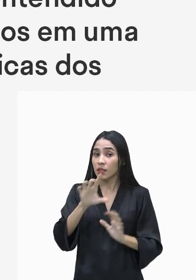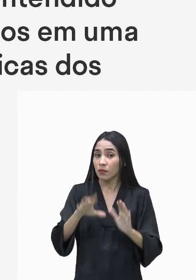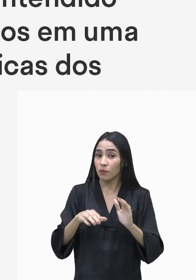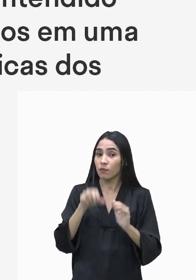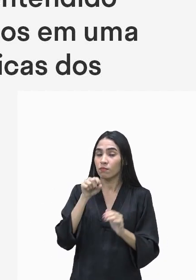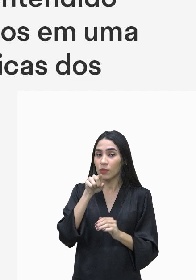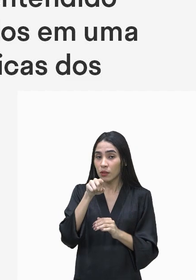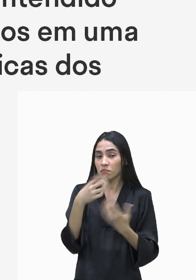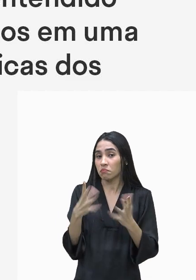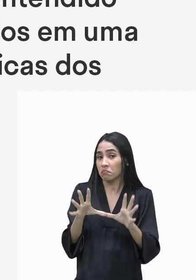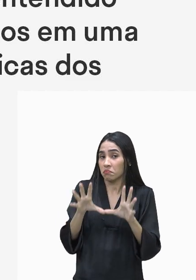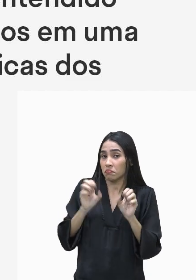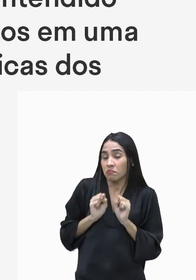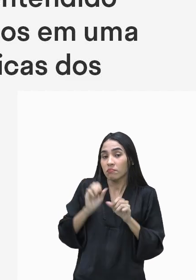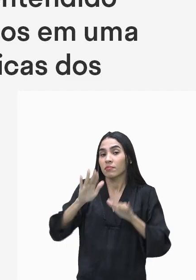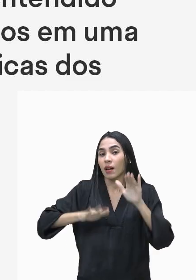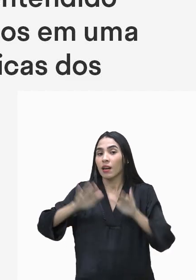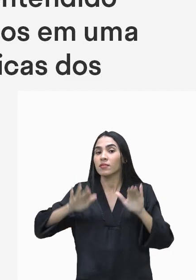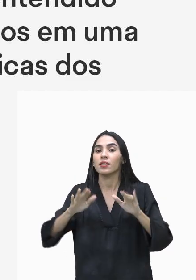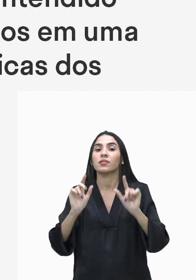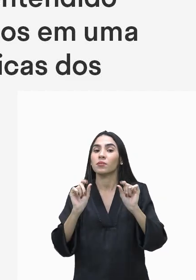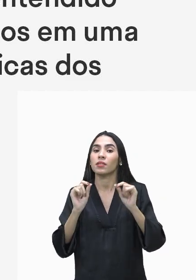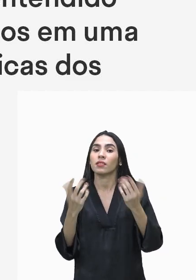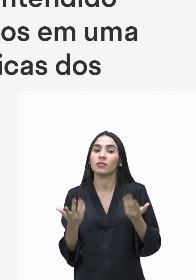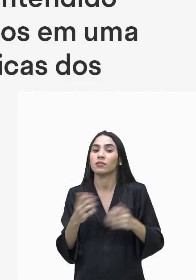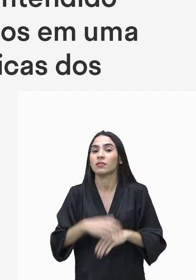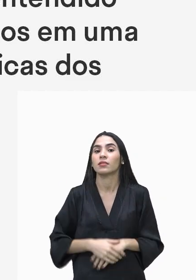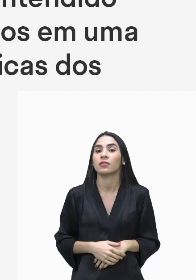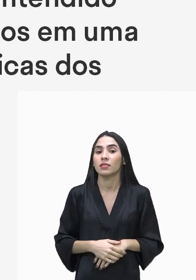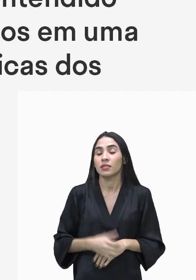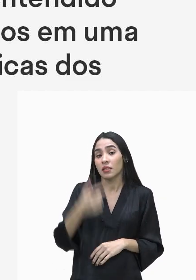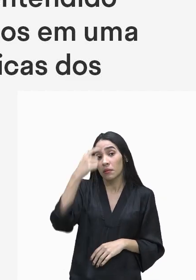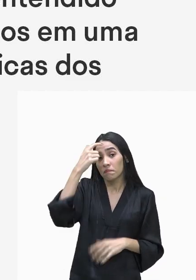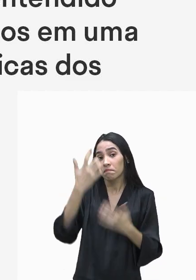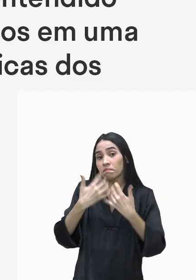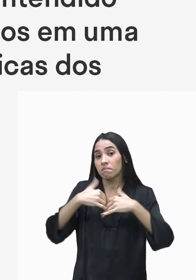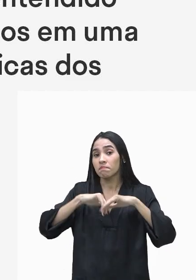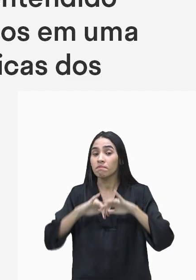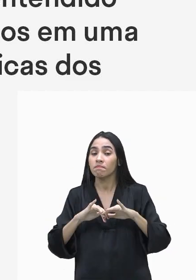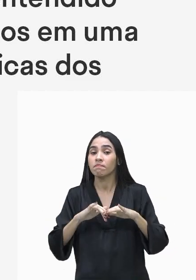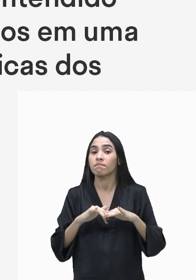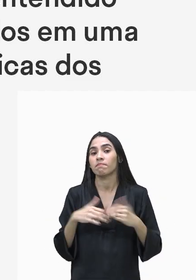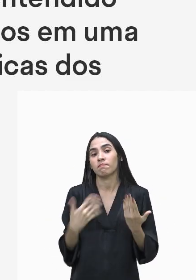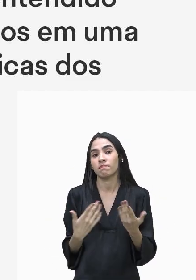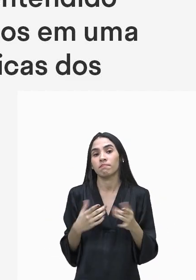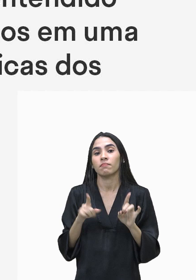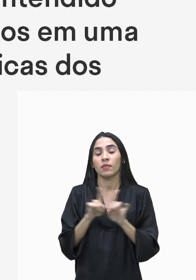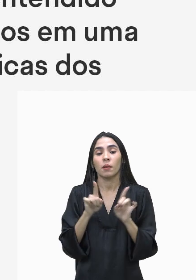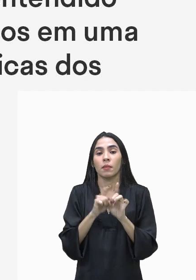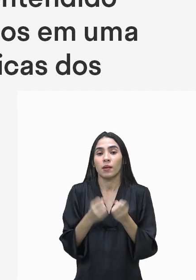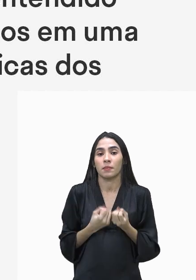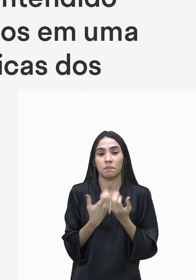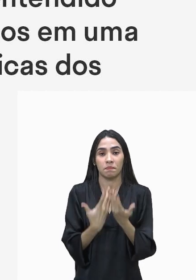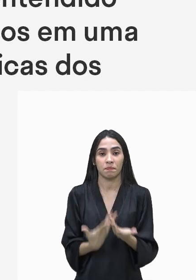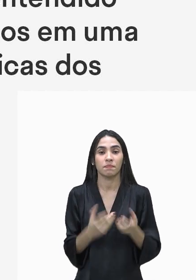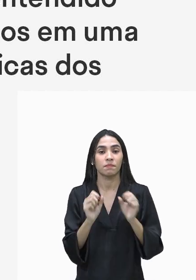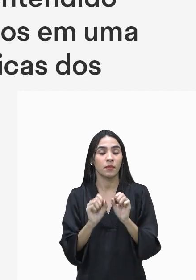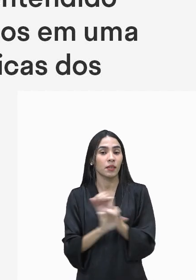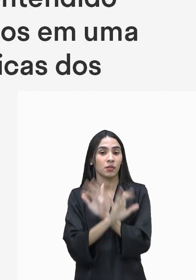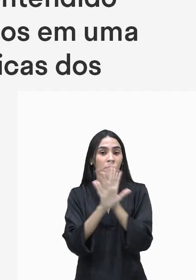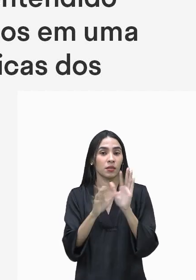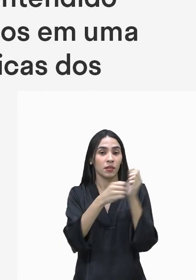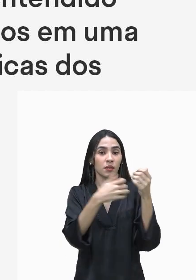adquire muitas vezes de forma inconsciente. E isto exprime,